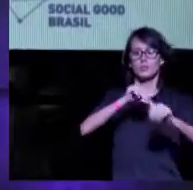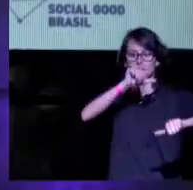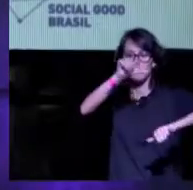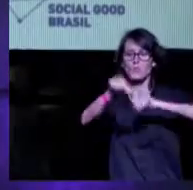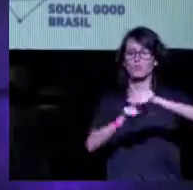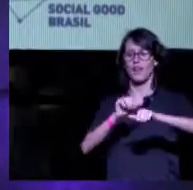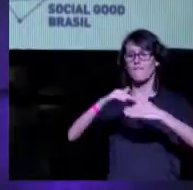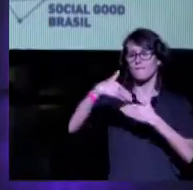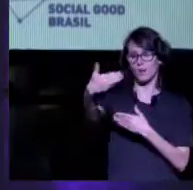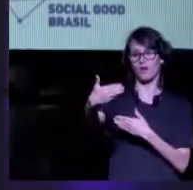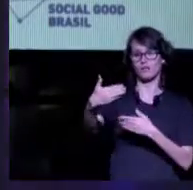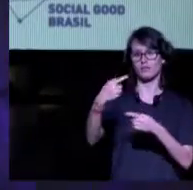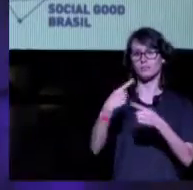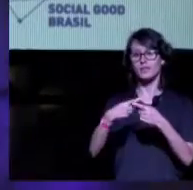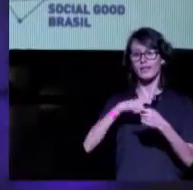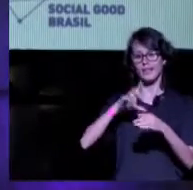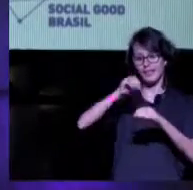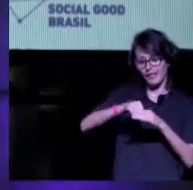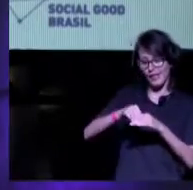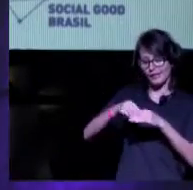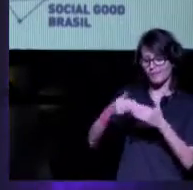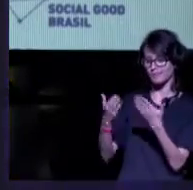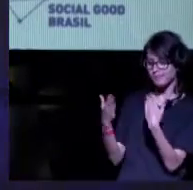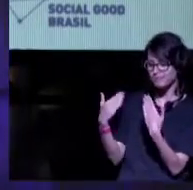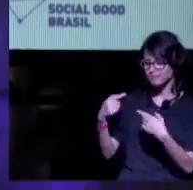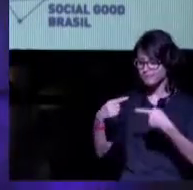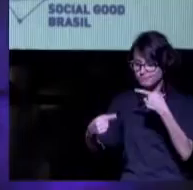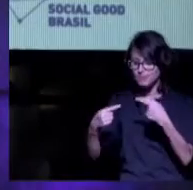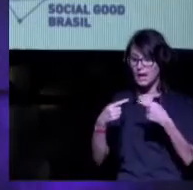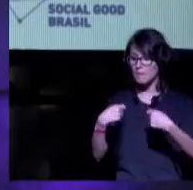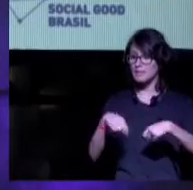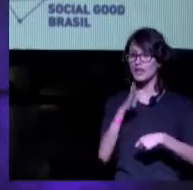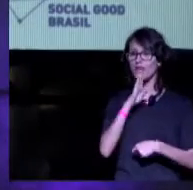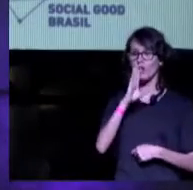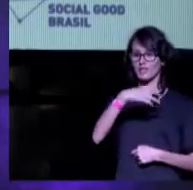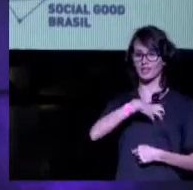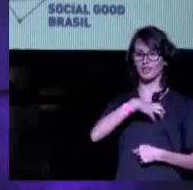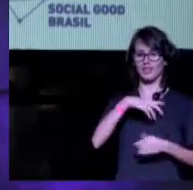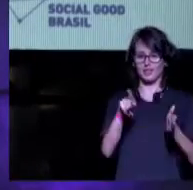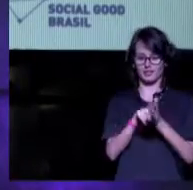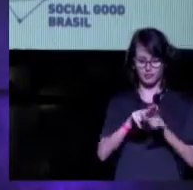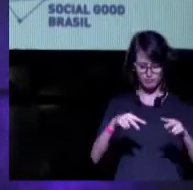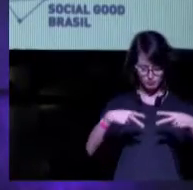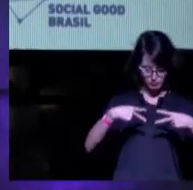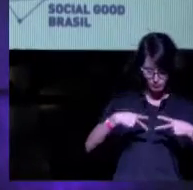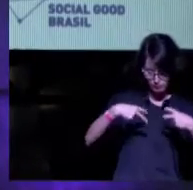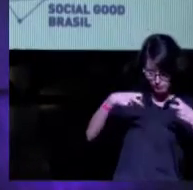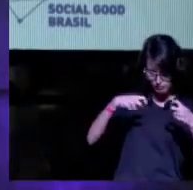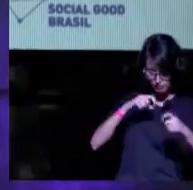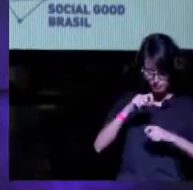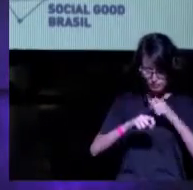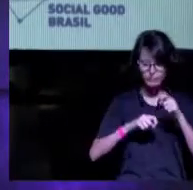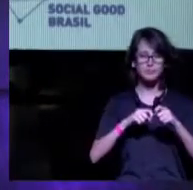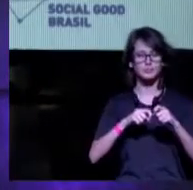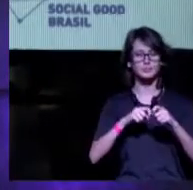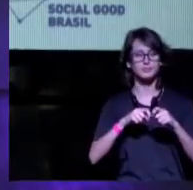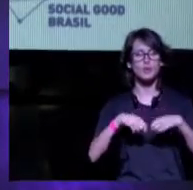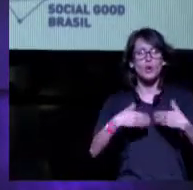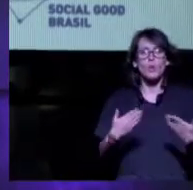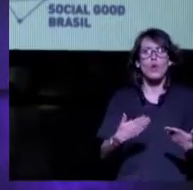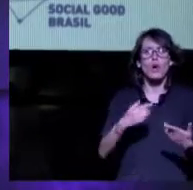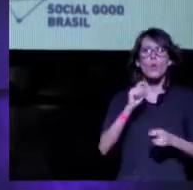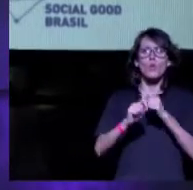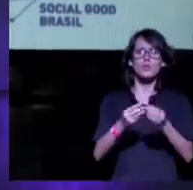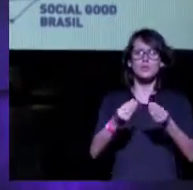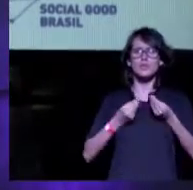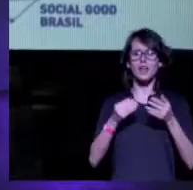toda essa conversa né de é o autoconhecimento para você perceber quais são o que te